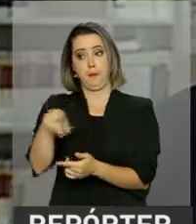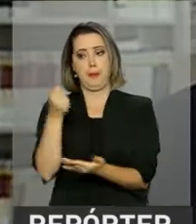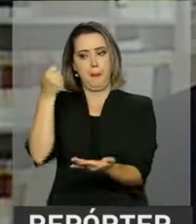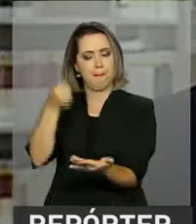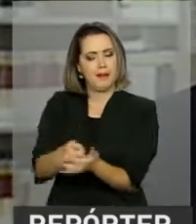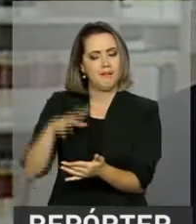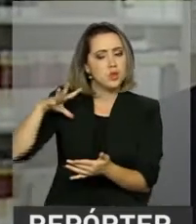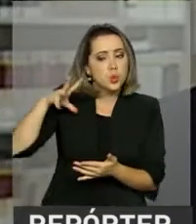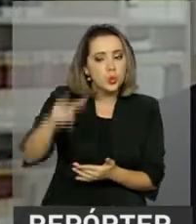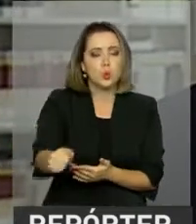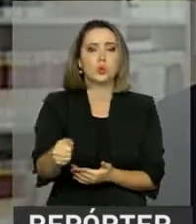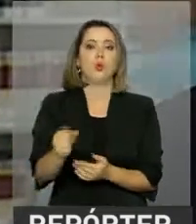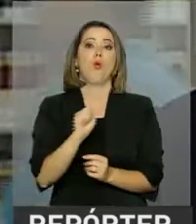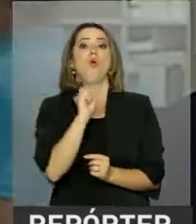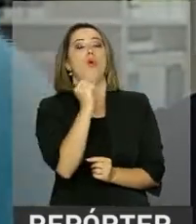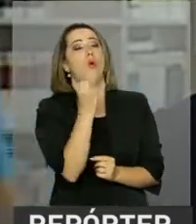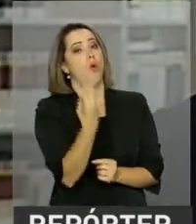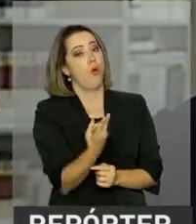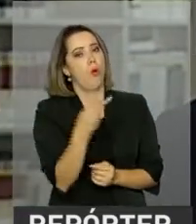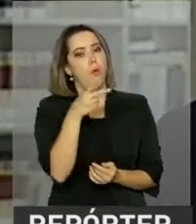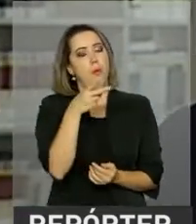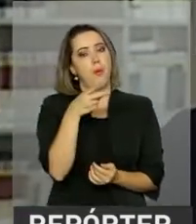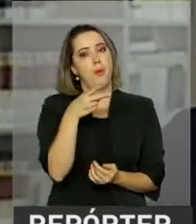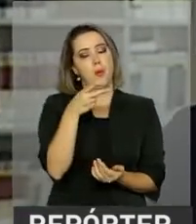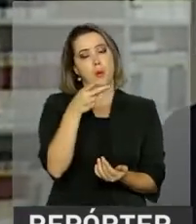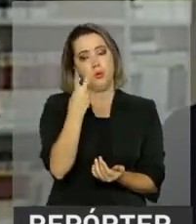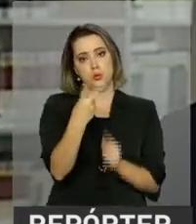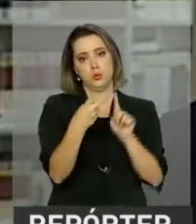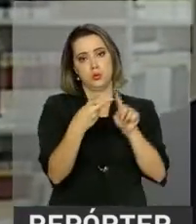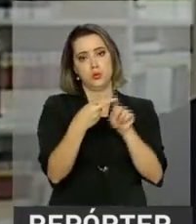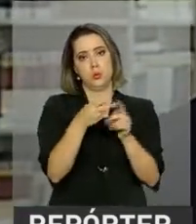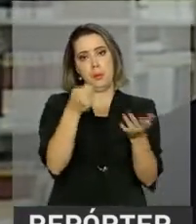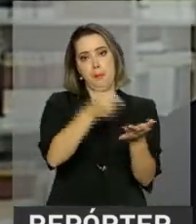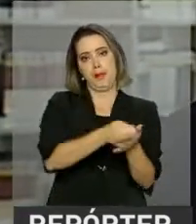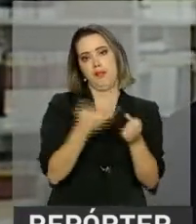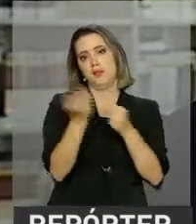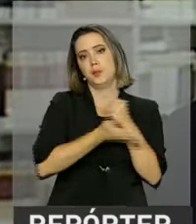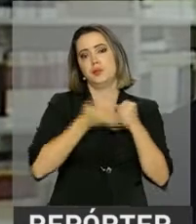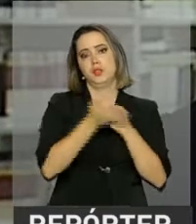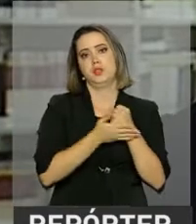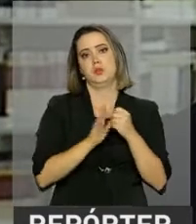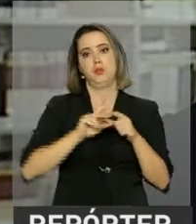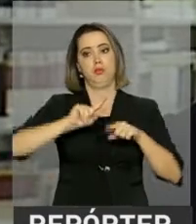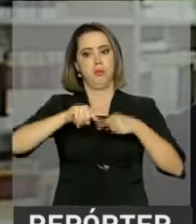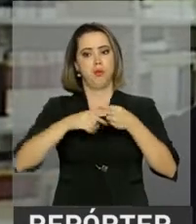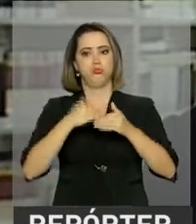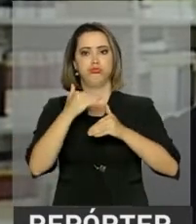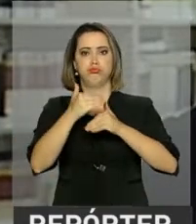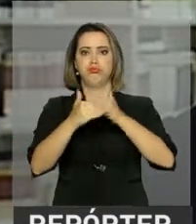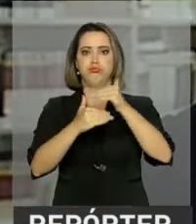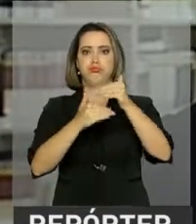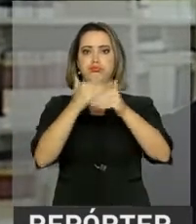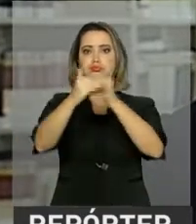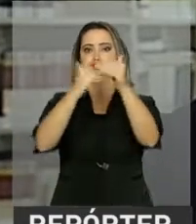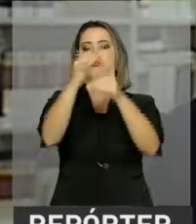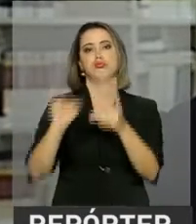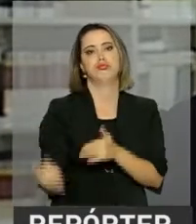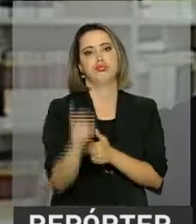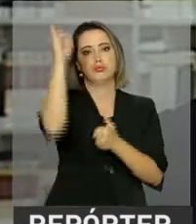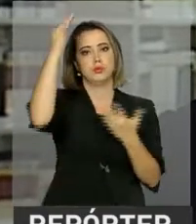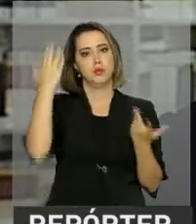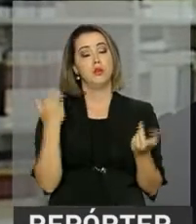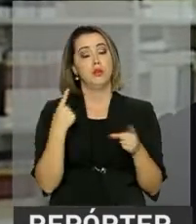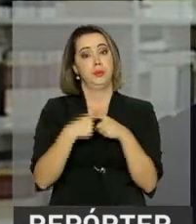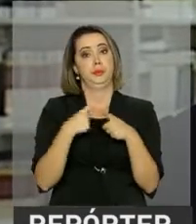o valor total ou pagava o mínimo e este vídeo muitas vezes se tornava uma bola de neve e as pessoas não conseguiam